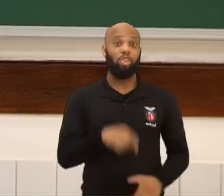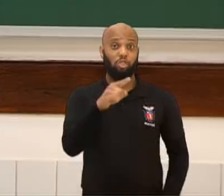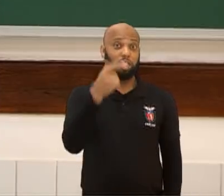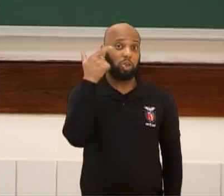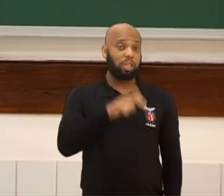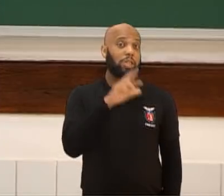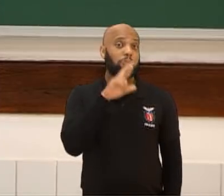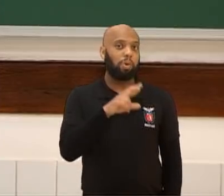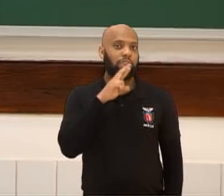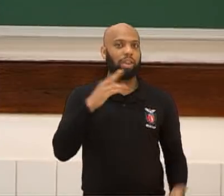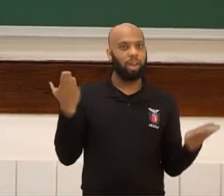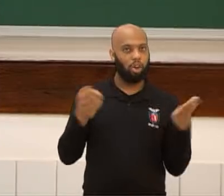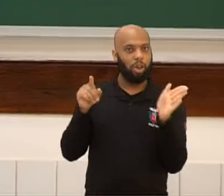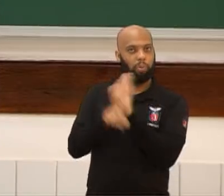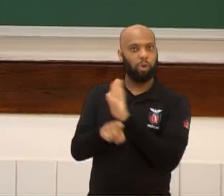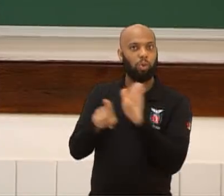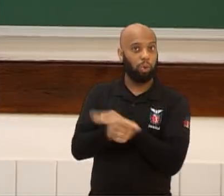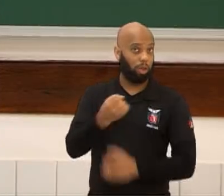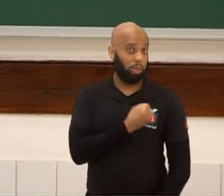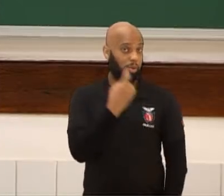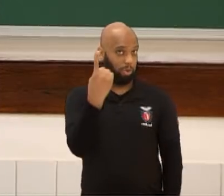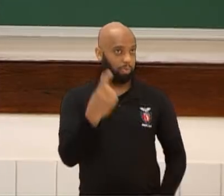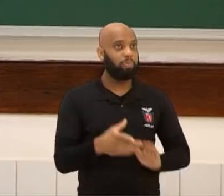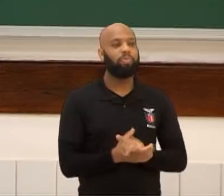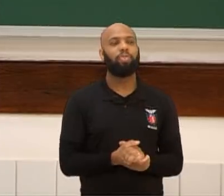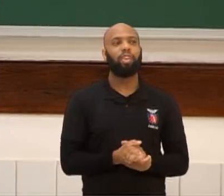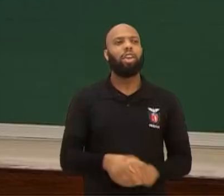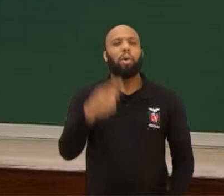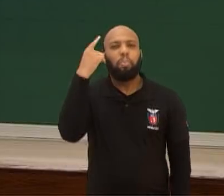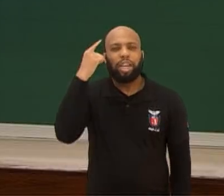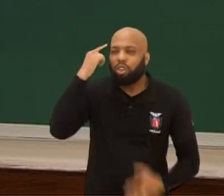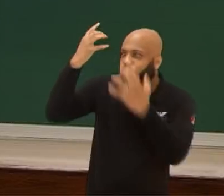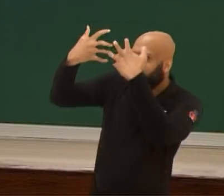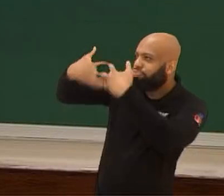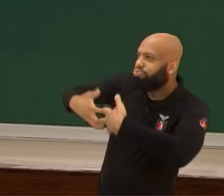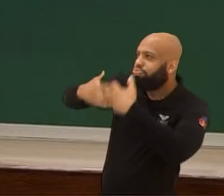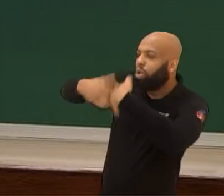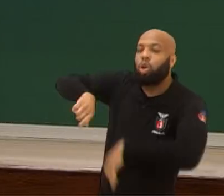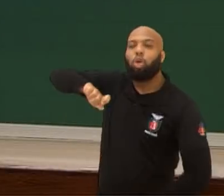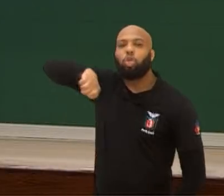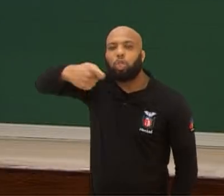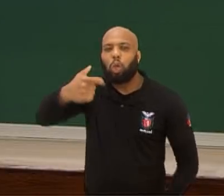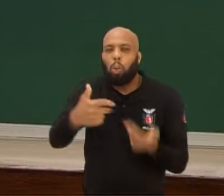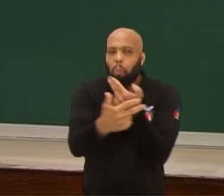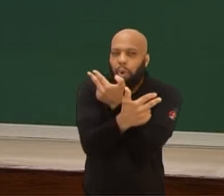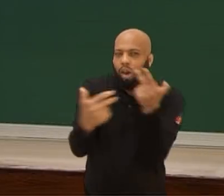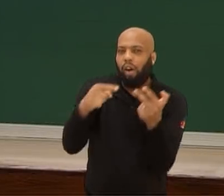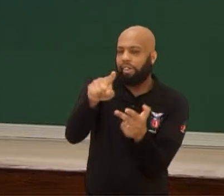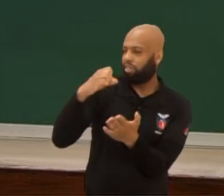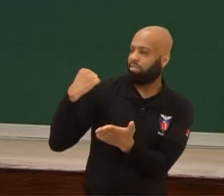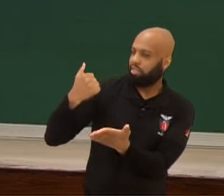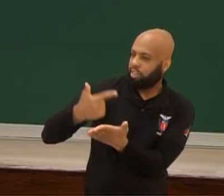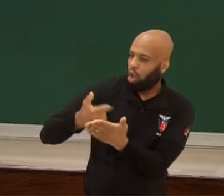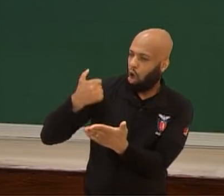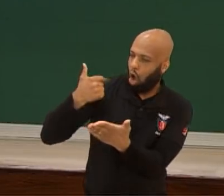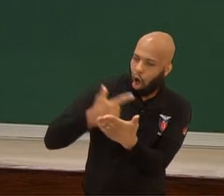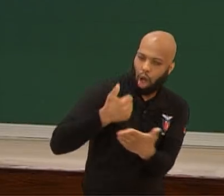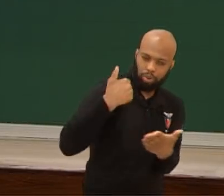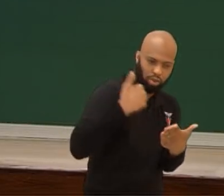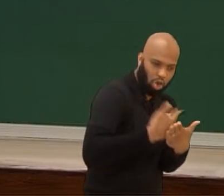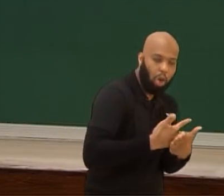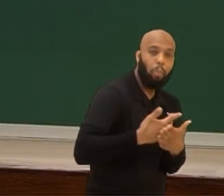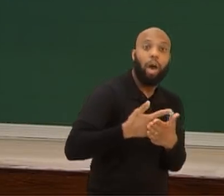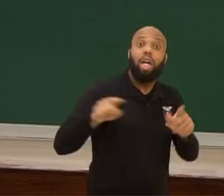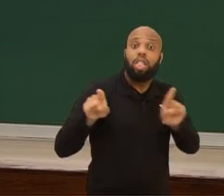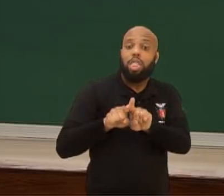Conseguiram responder o nosso exercício de número 1? Pensaram um pouquinho sobre coisas que vocês consumiram e o que